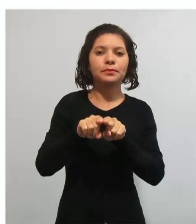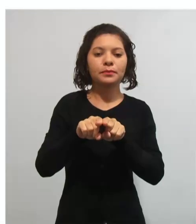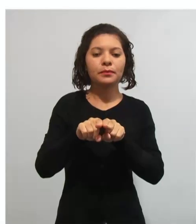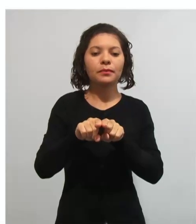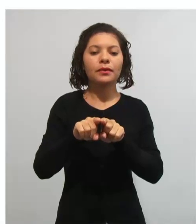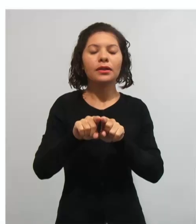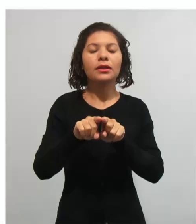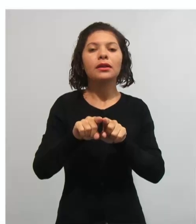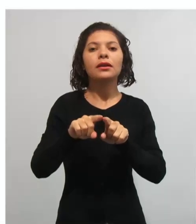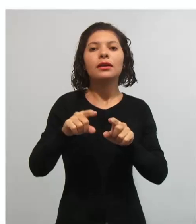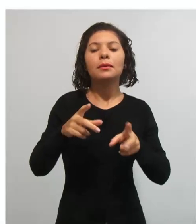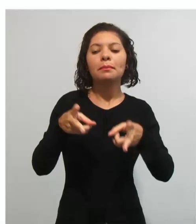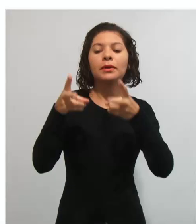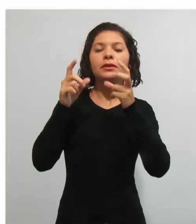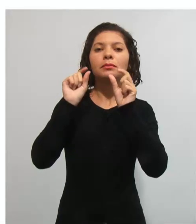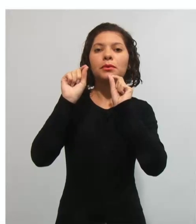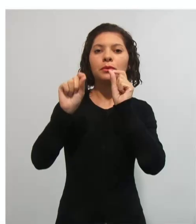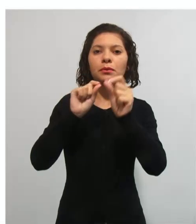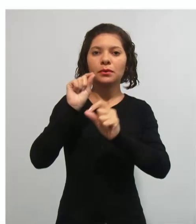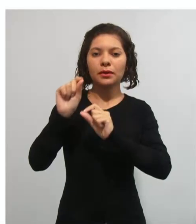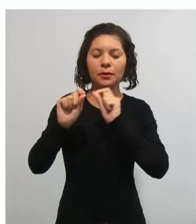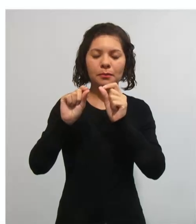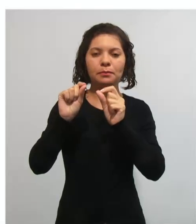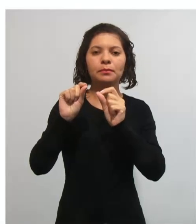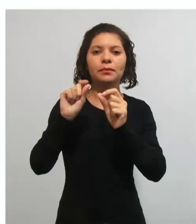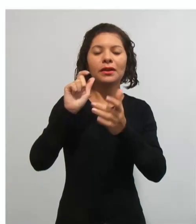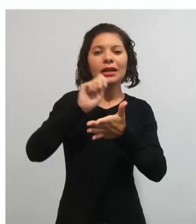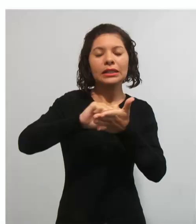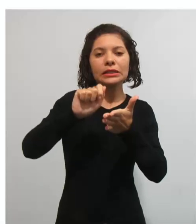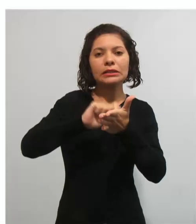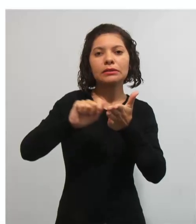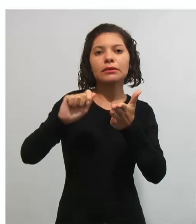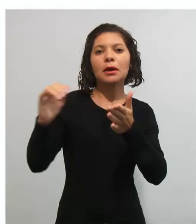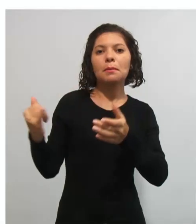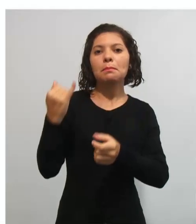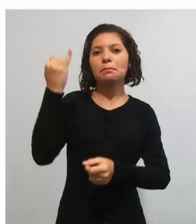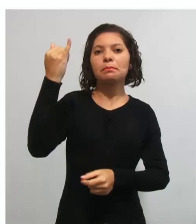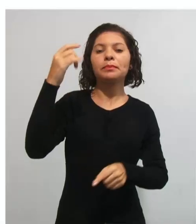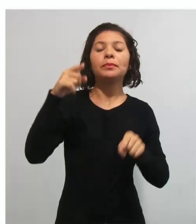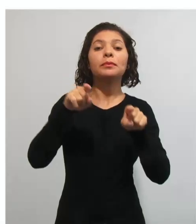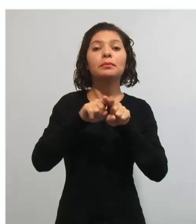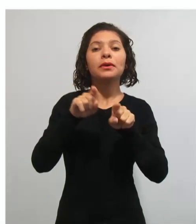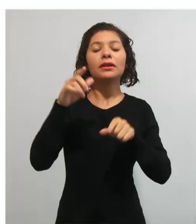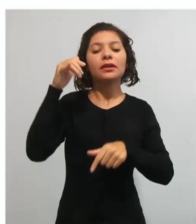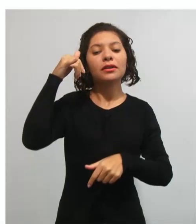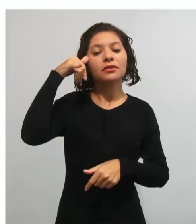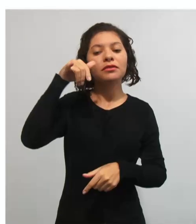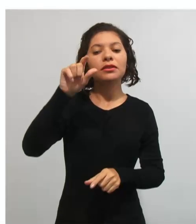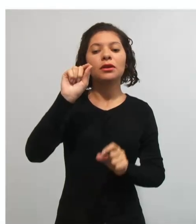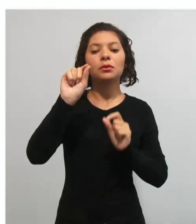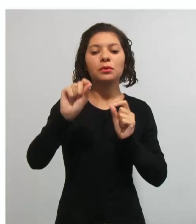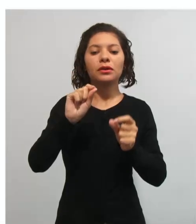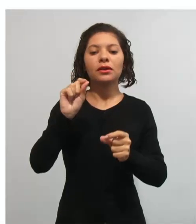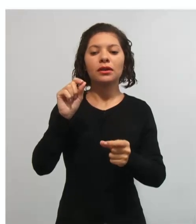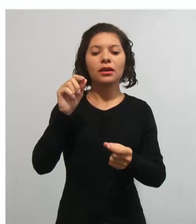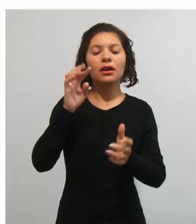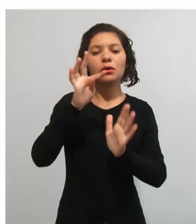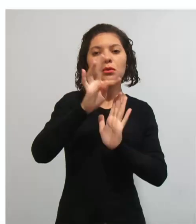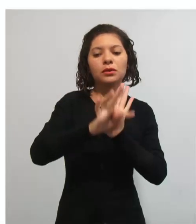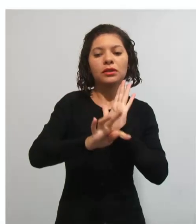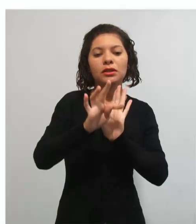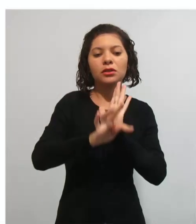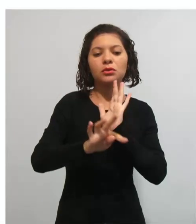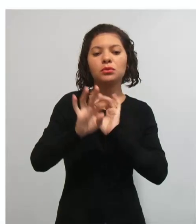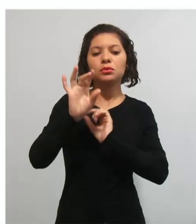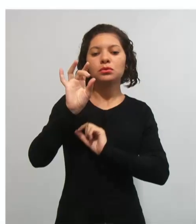escrita não tem valor intrínseco e autônomo, e evitar o reducionismo que vê a leitura do texto como